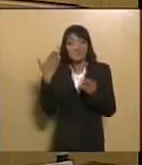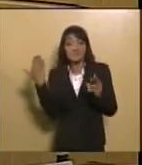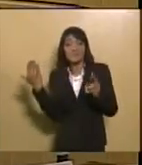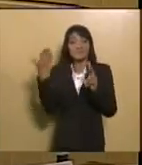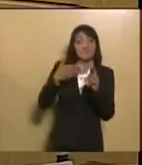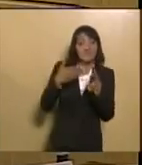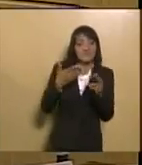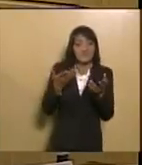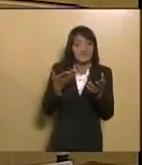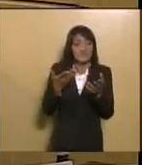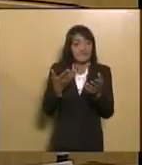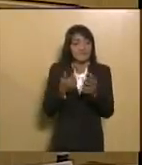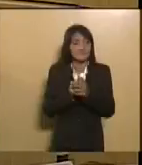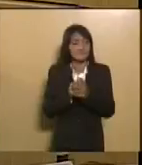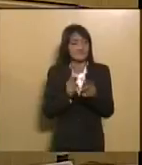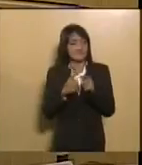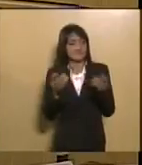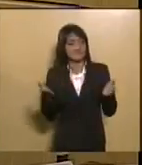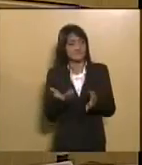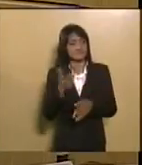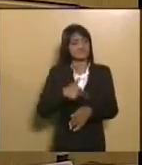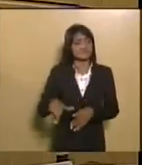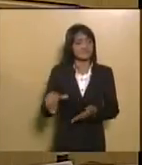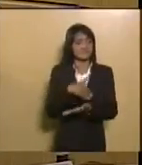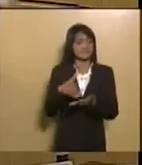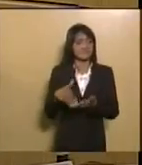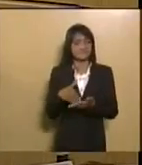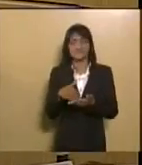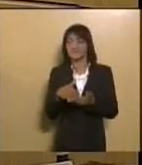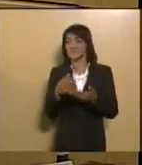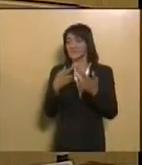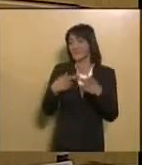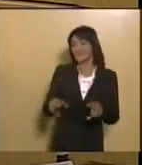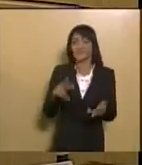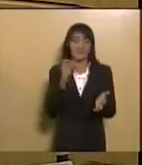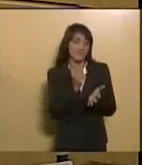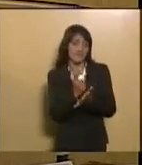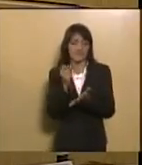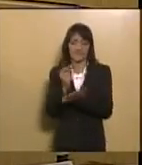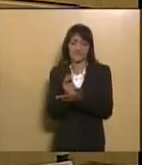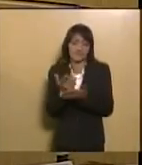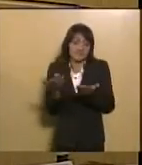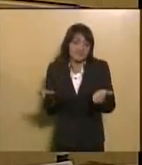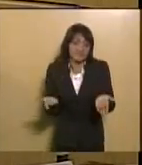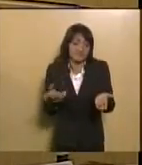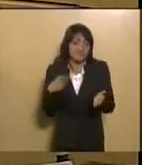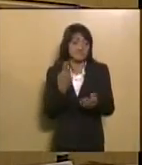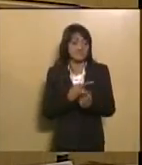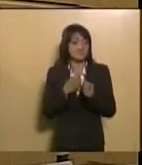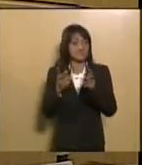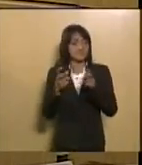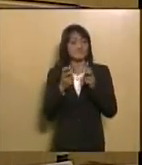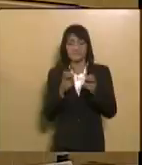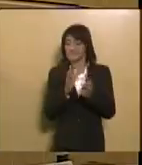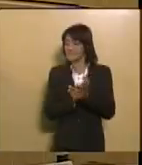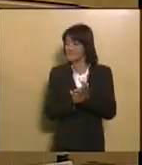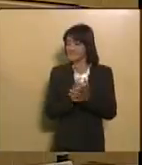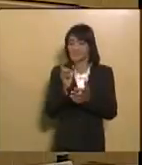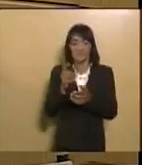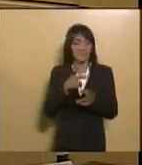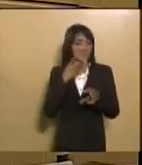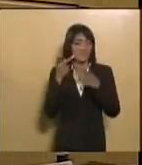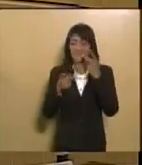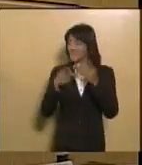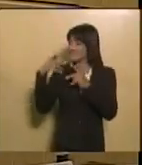E aí, mais uma vez, o secretário disse que vai resolver, que vai comprar, que não sei o quê. Mas a gente percebe que fica muito no discurso.